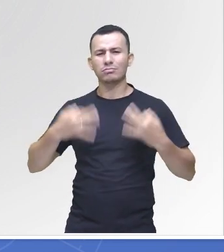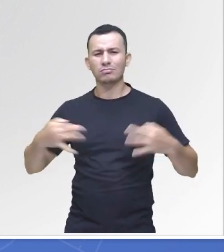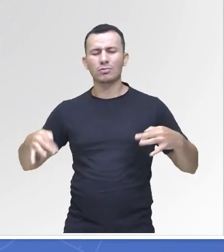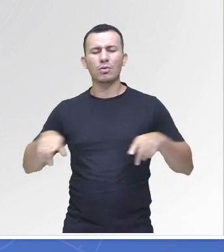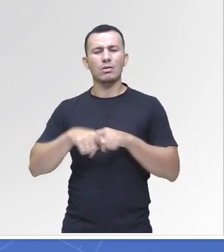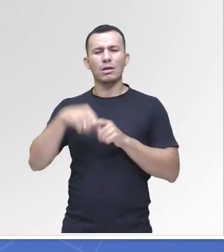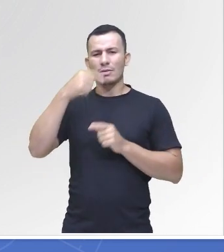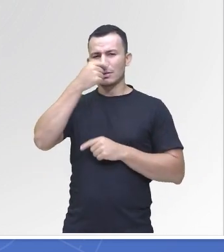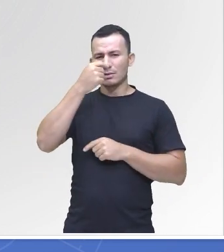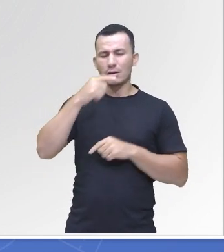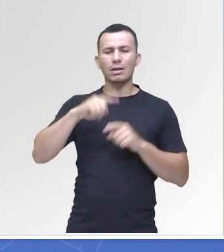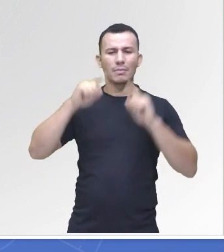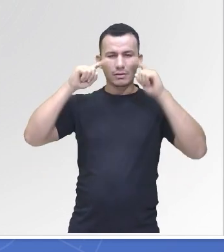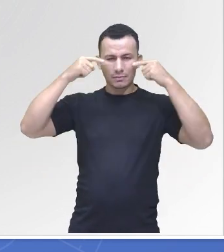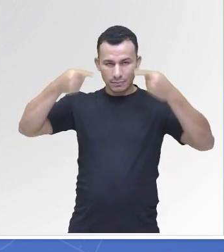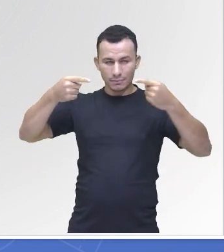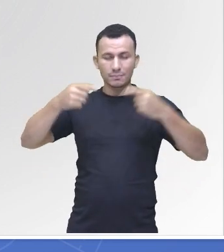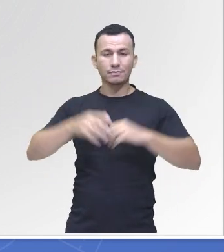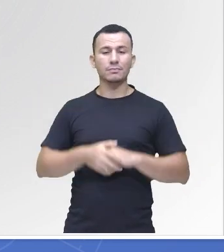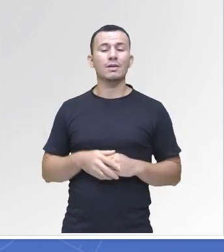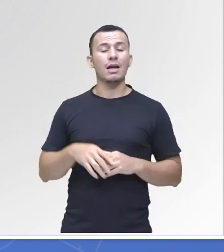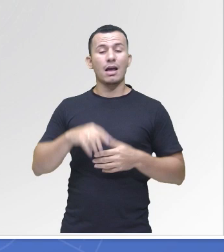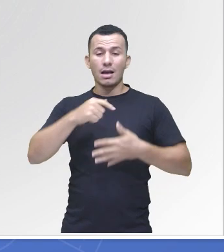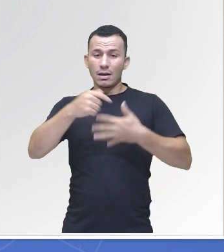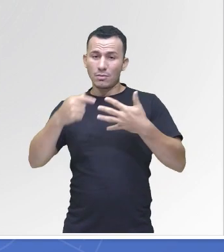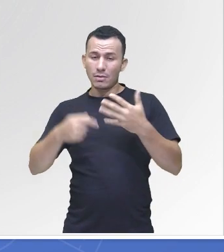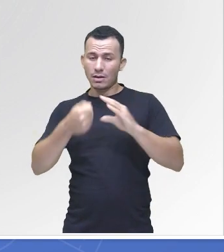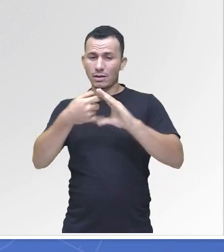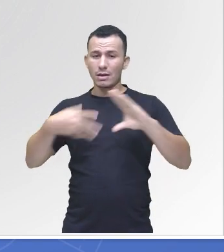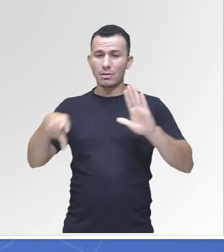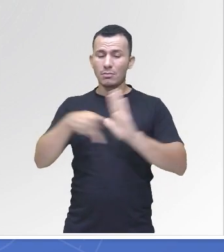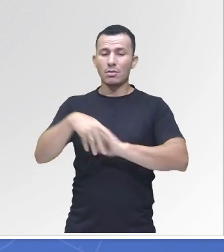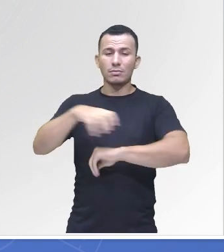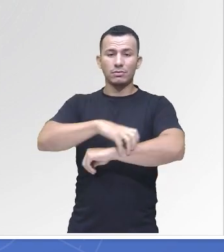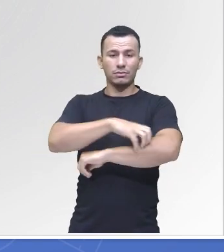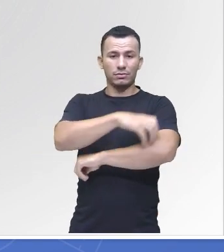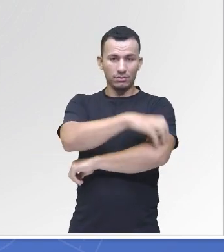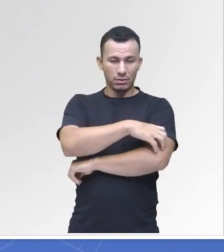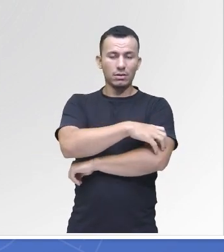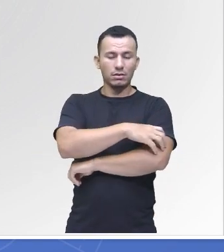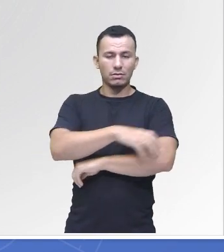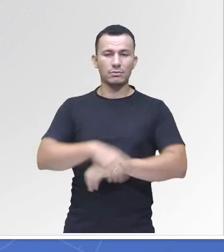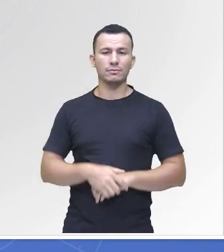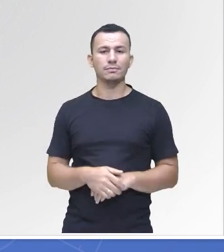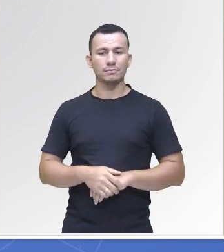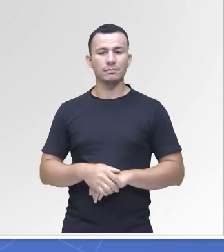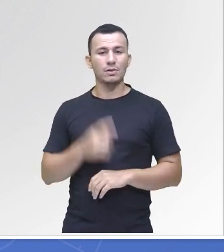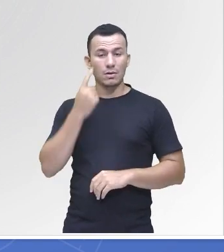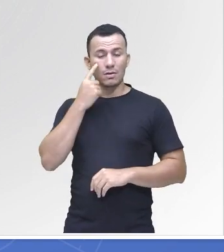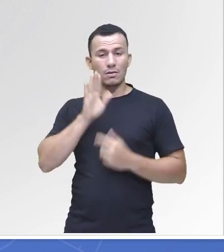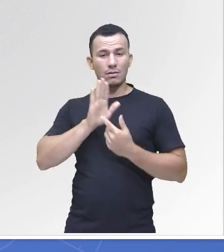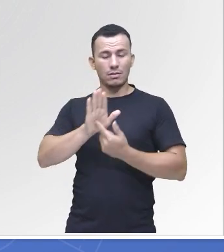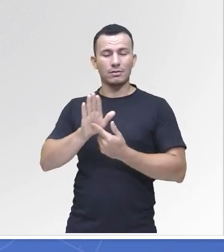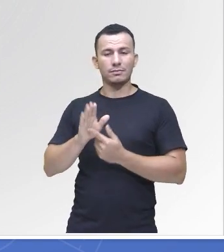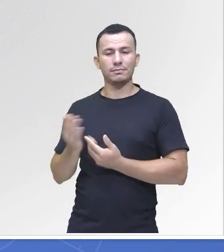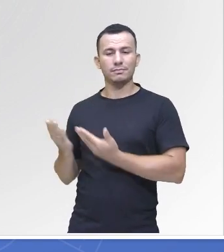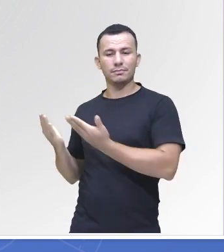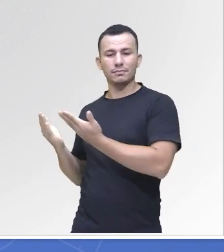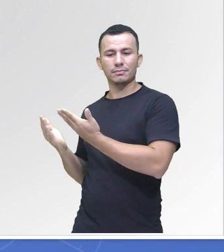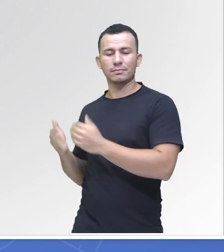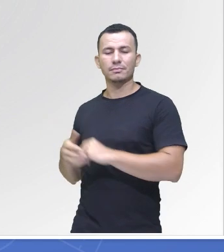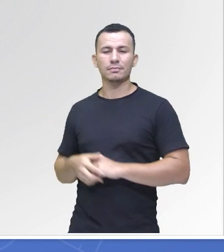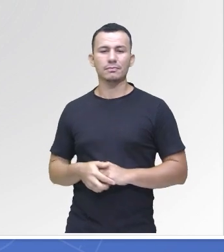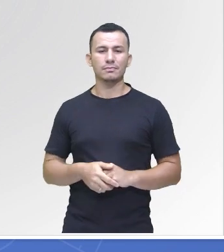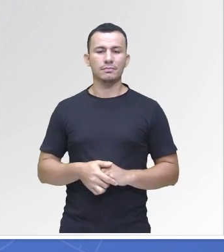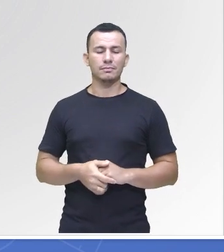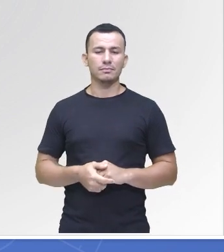coriza e conjuntivite, tá? Esses são alguns sintomas relacionados ao sarampo, tá? A gente tem aqui uma representação dessas manchas